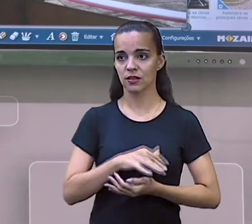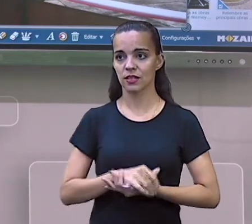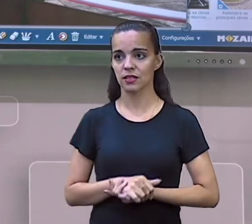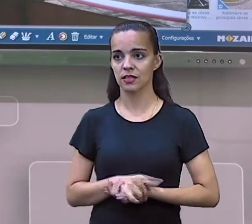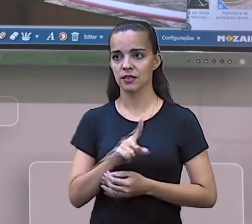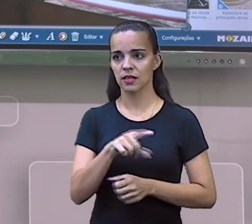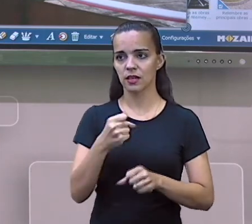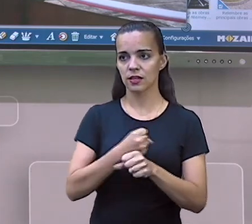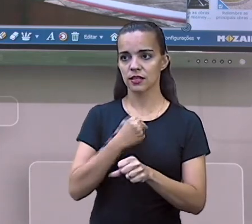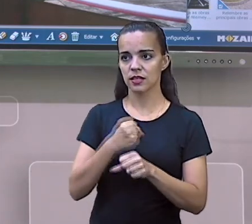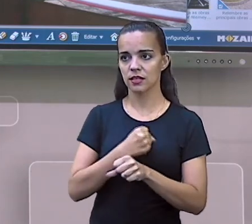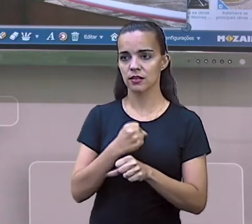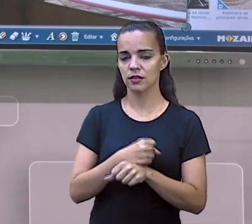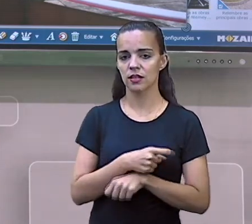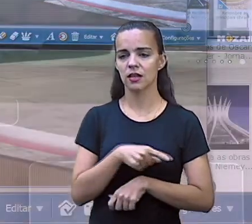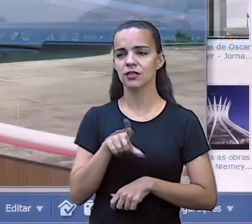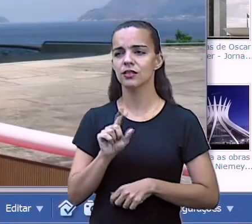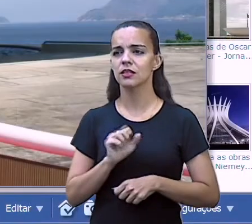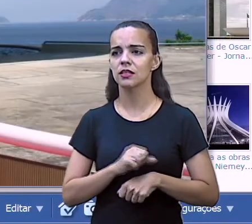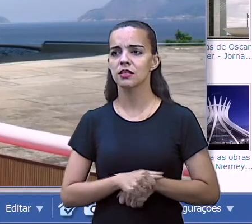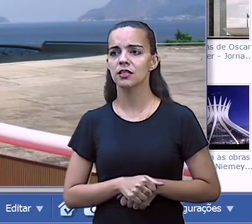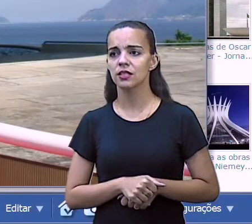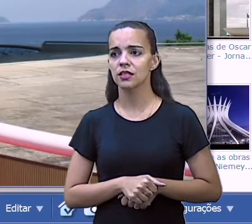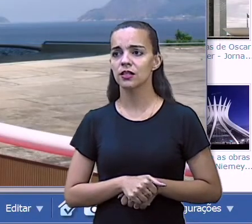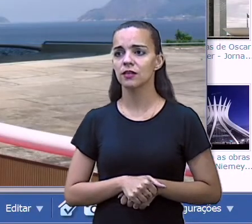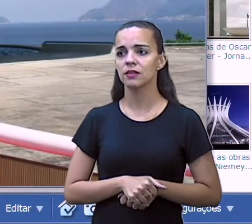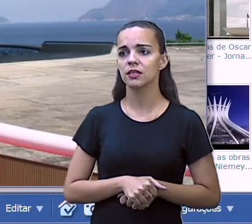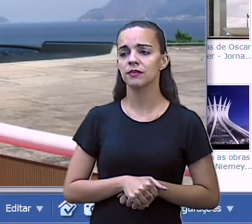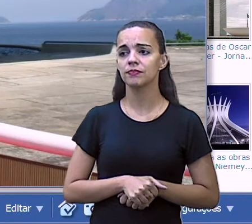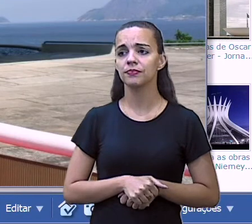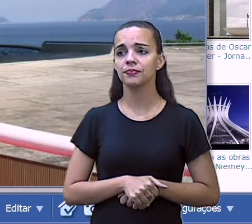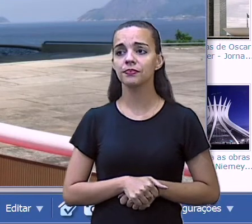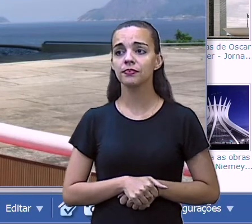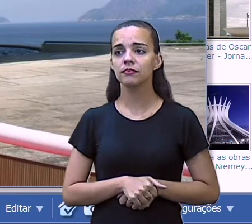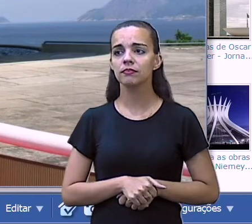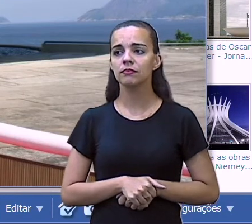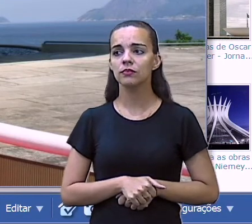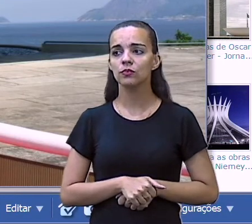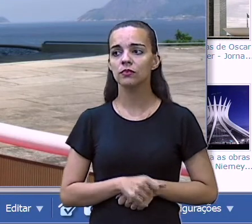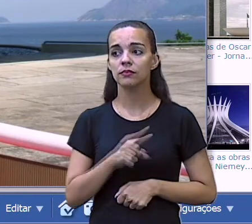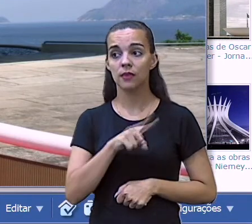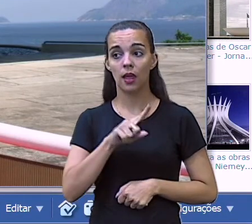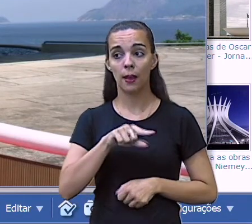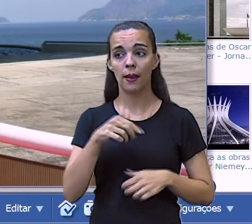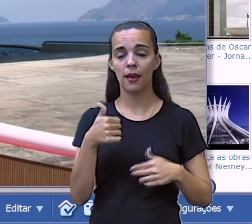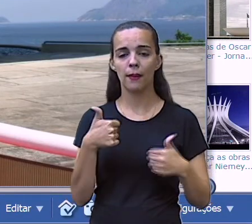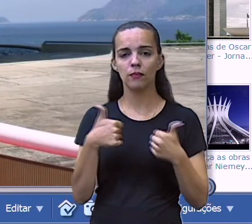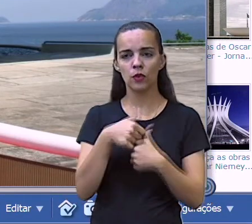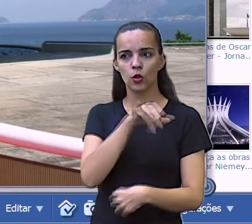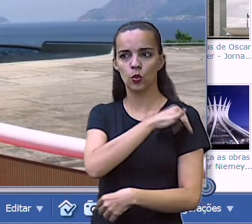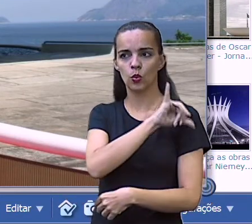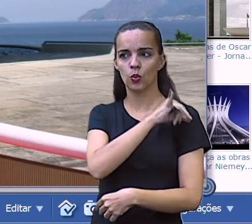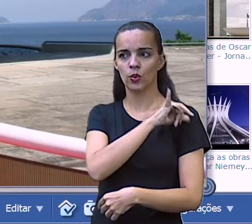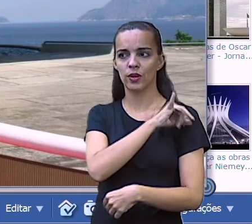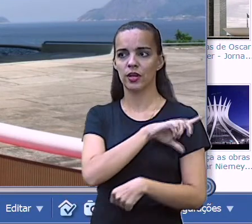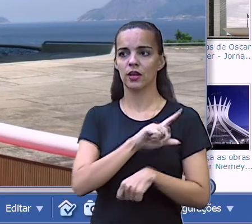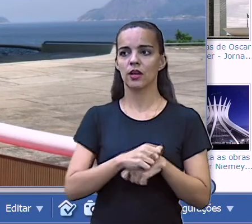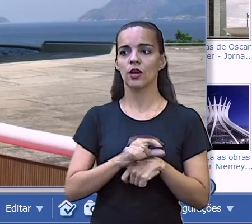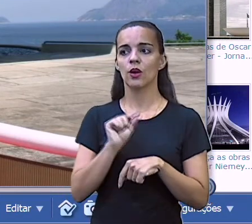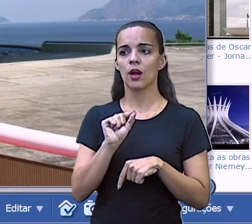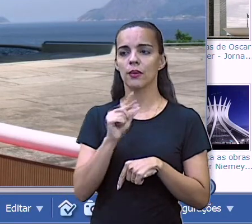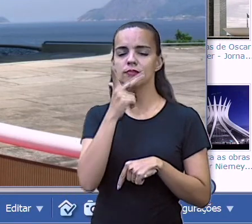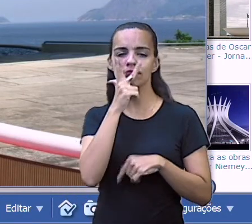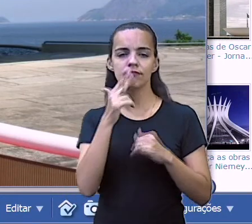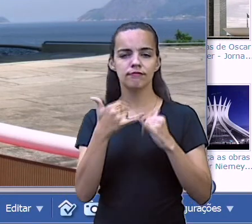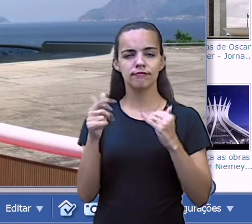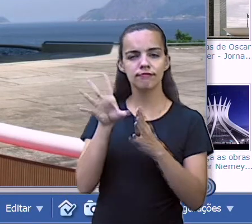uma obra também, um Museu da Arte Moderna de Niterói, com Pão de Açúcar, lá no fundo, na Baía de Guanabara.